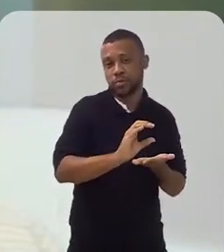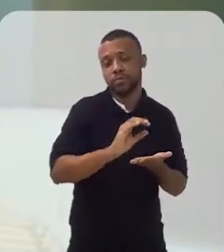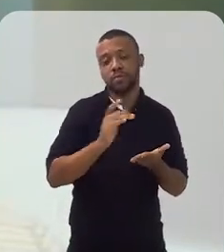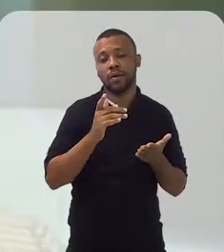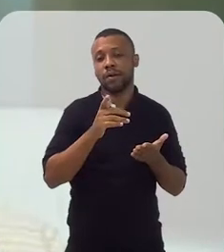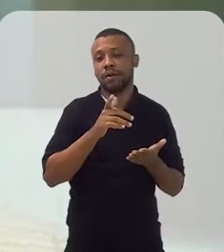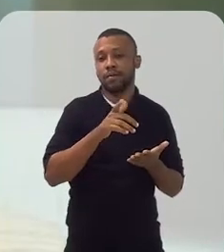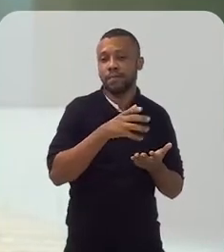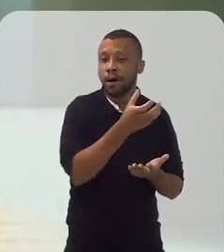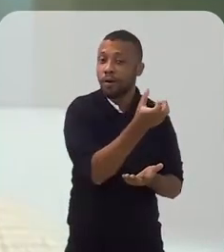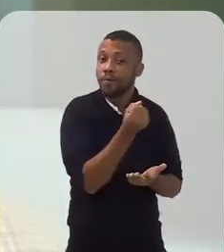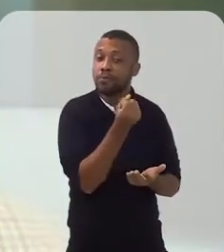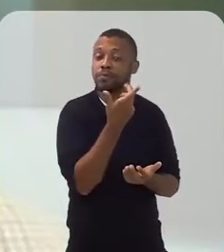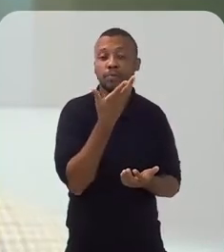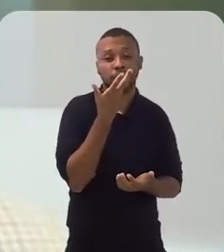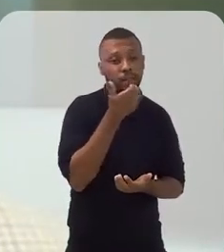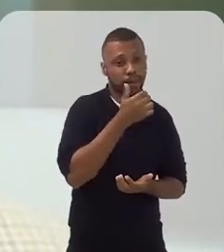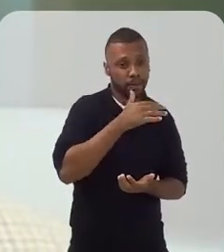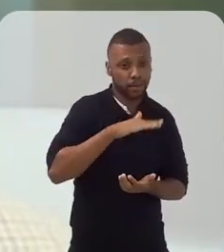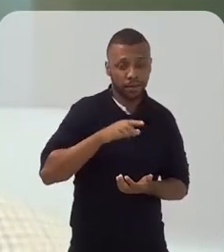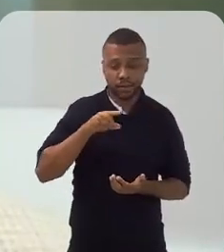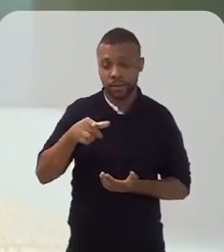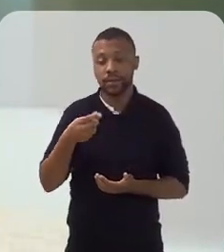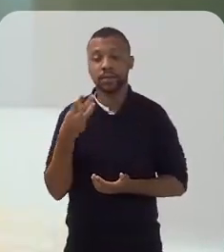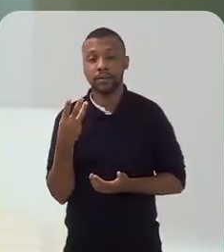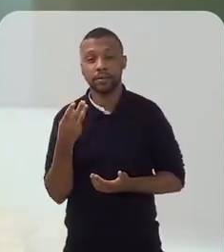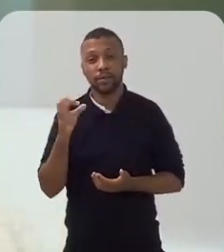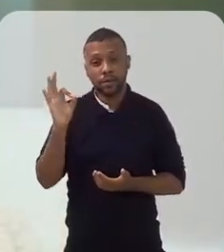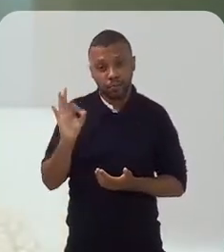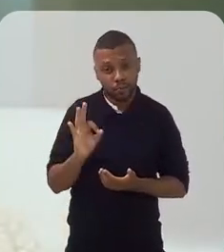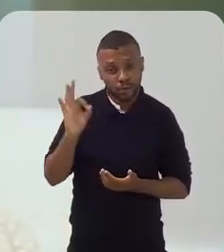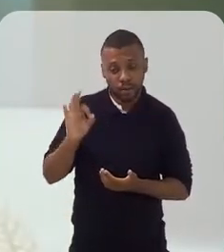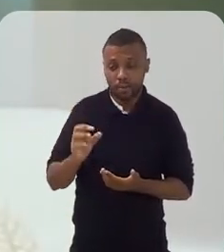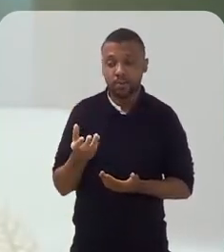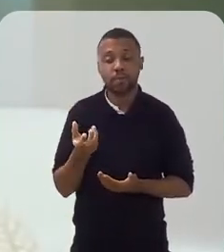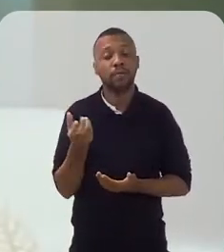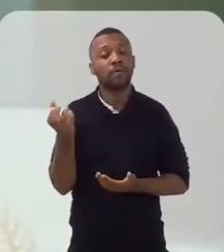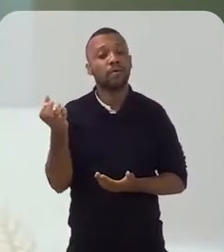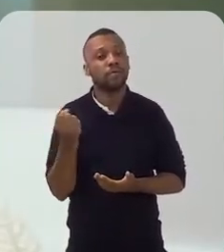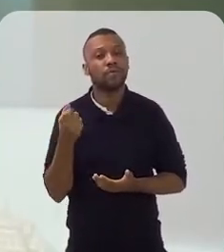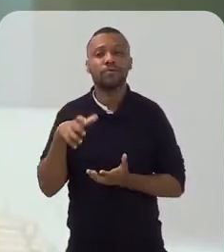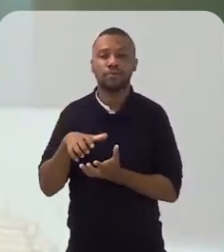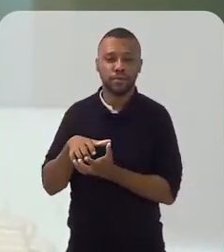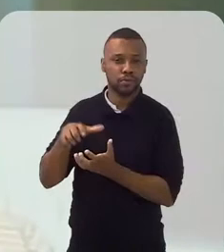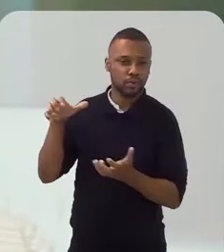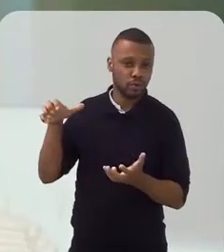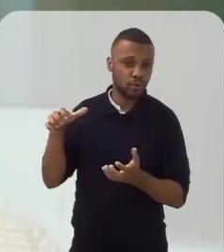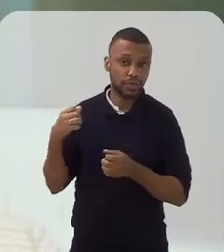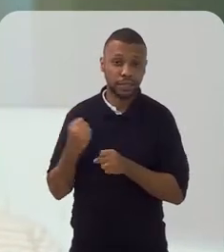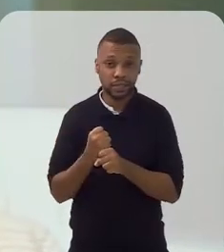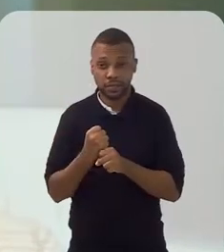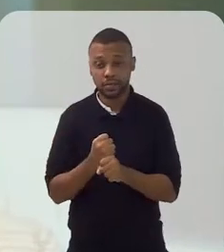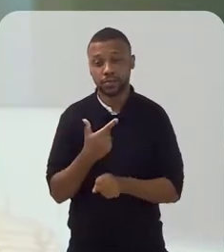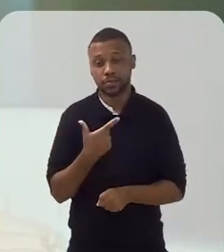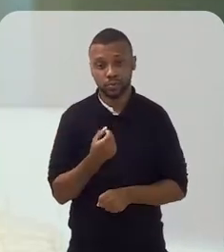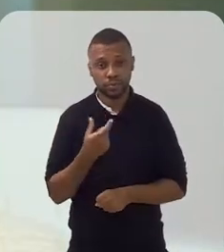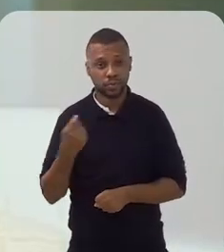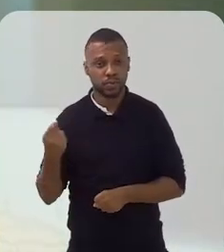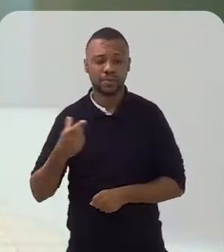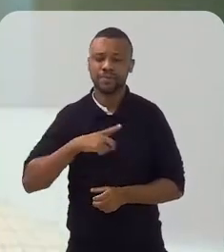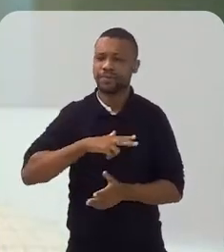criança e mais 3% para os fundos do idoso. E o que nós pegamos em 2020 é que